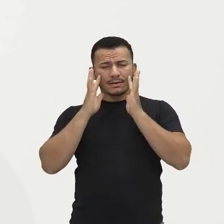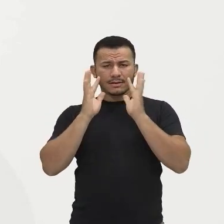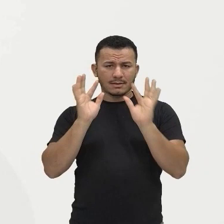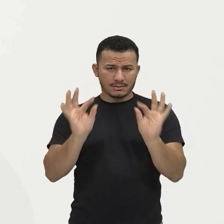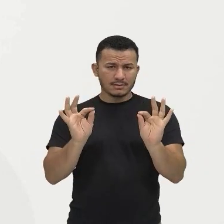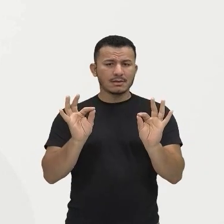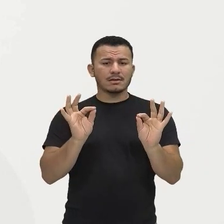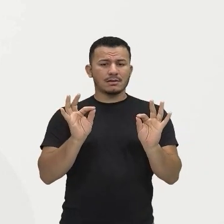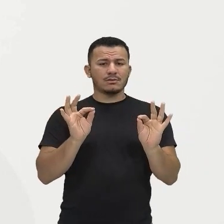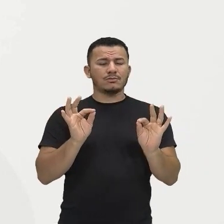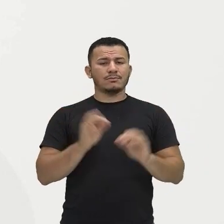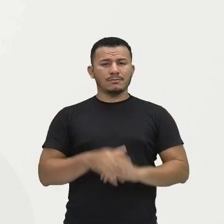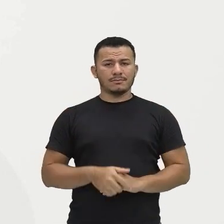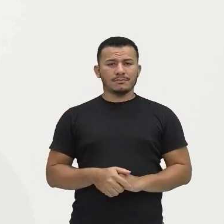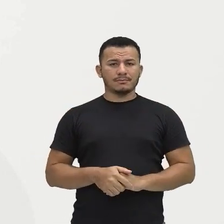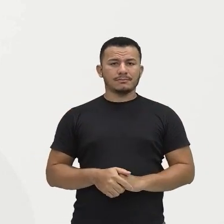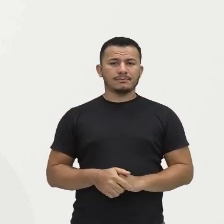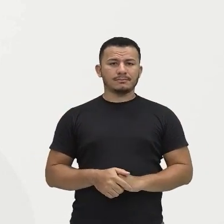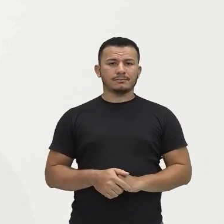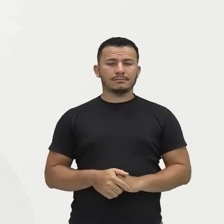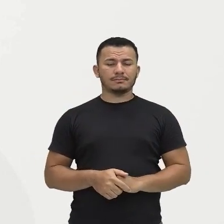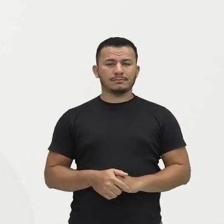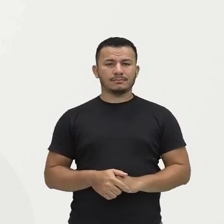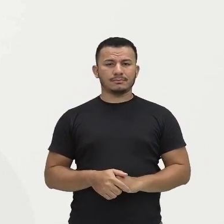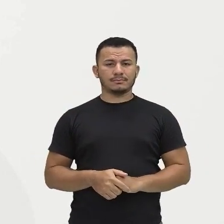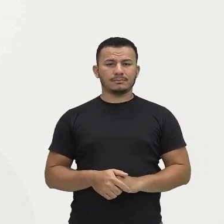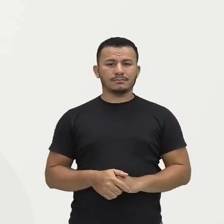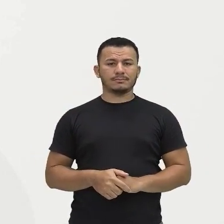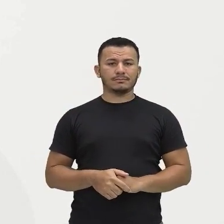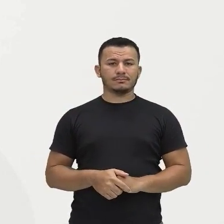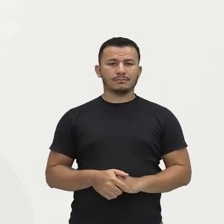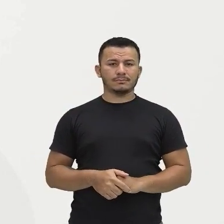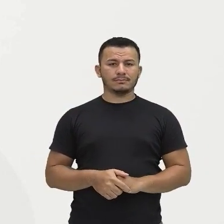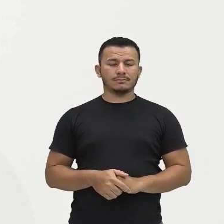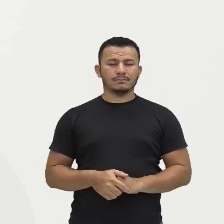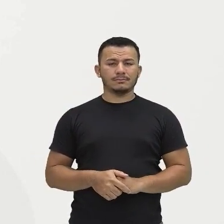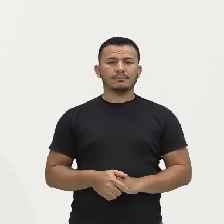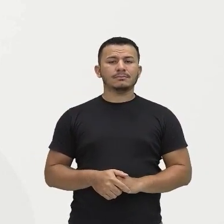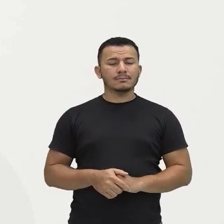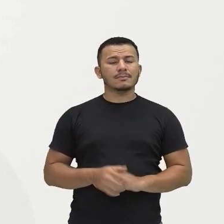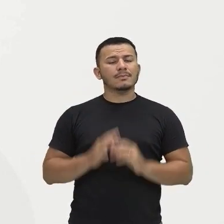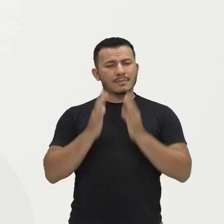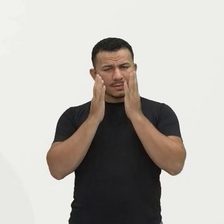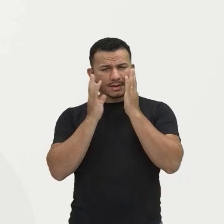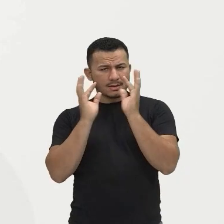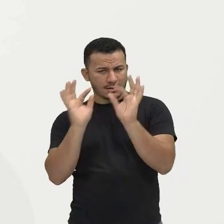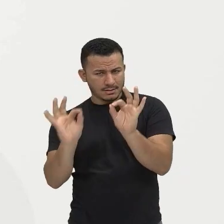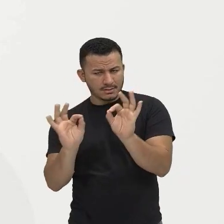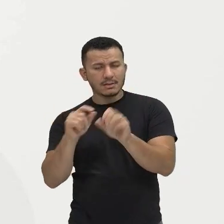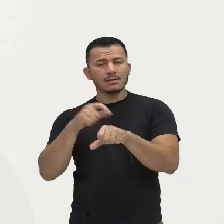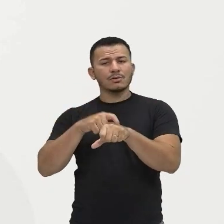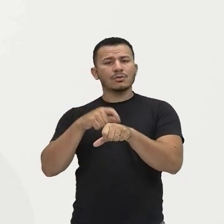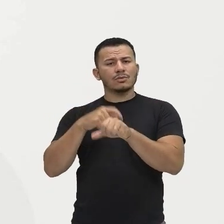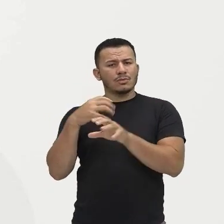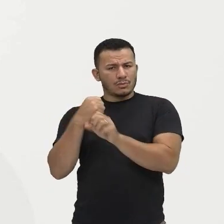professor Aldemir com o olho dele. Olha um cuidado aqui, pessoal. Todo cuidado é pouco. Com